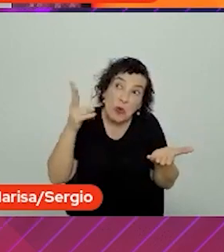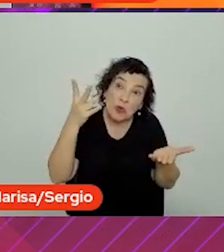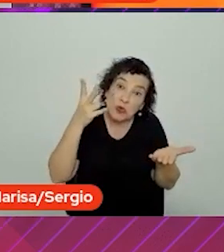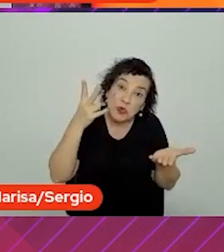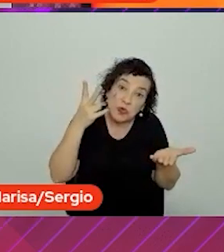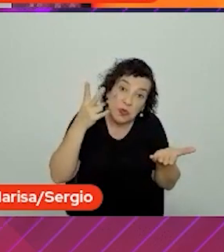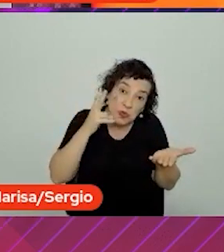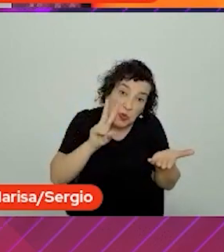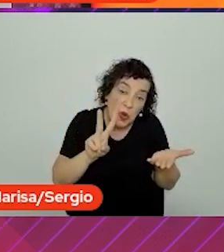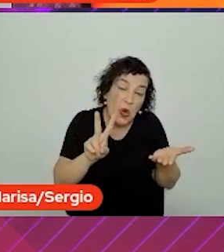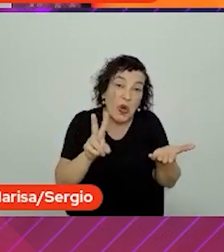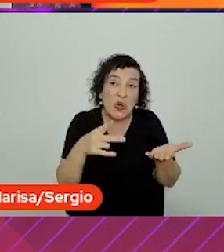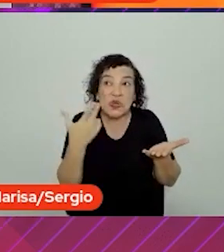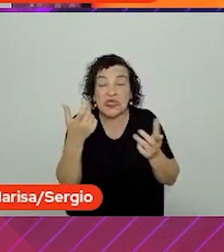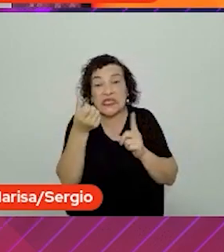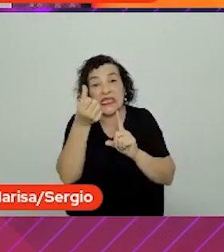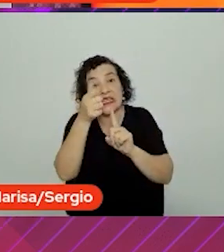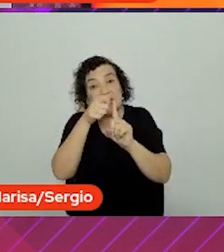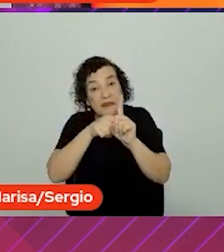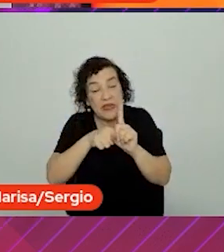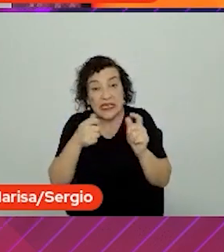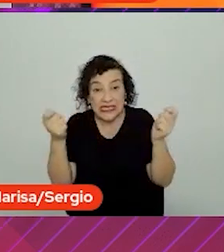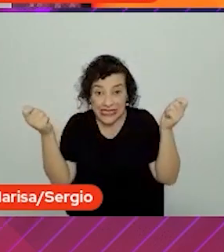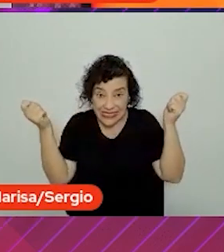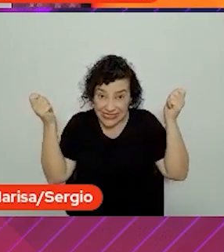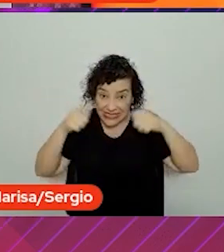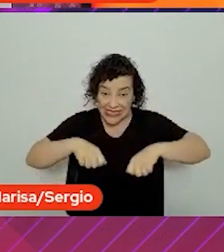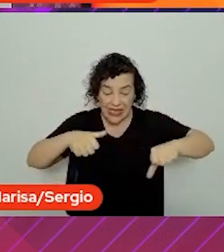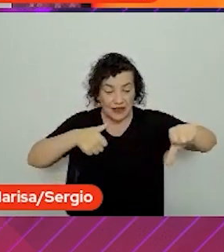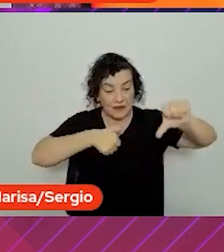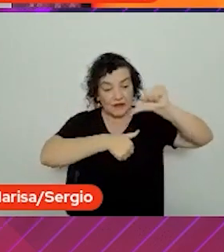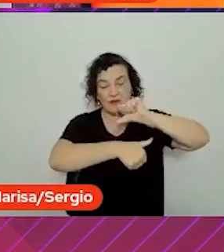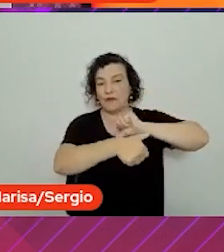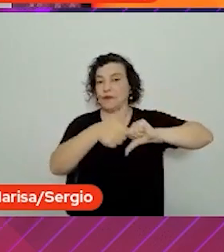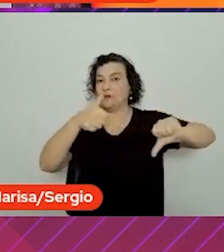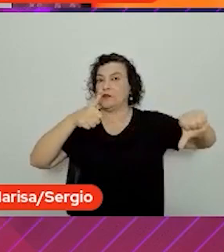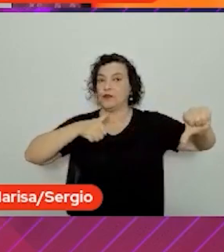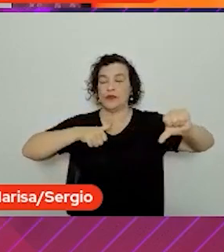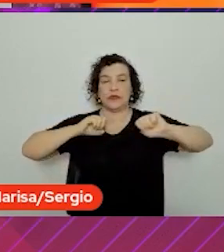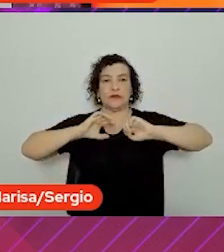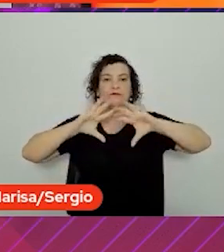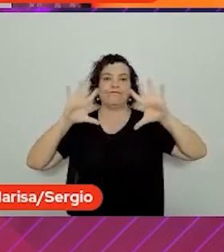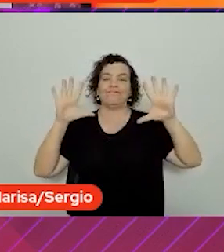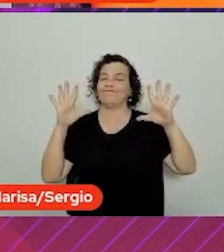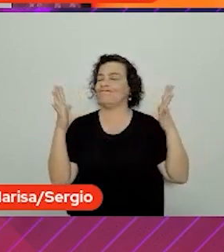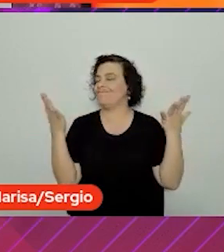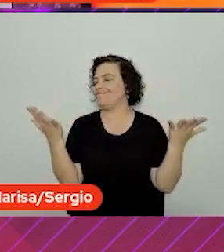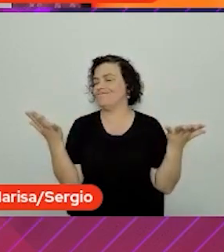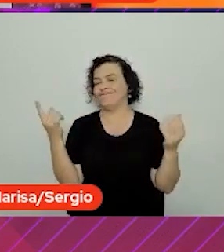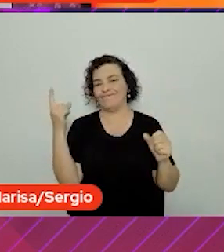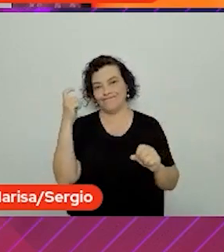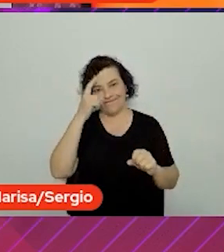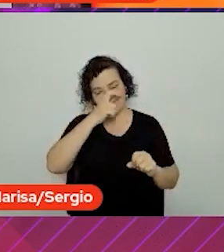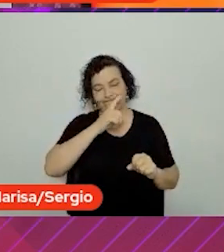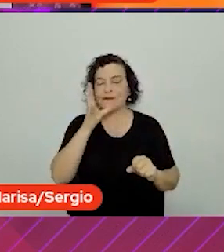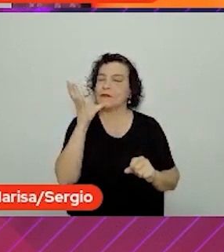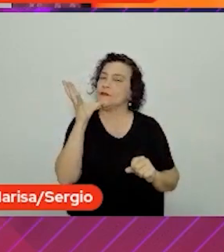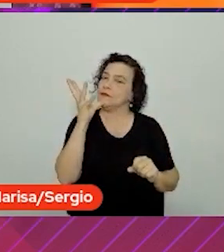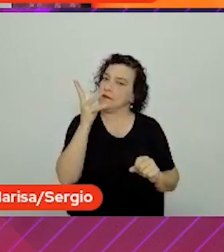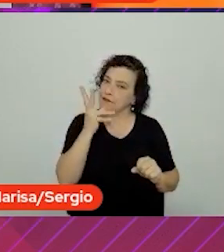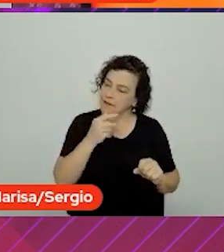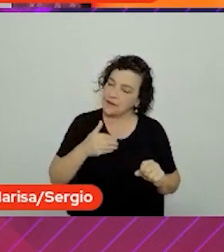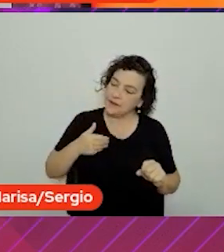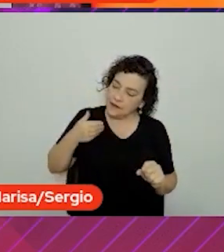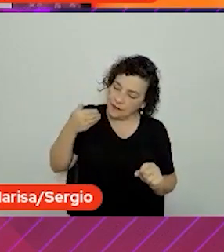meses, vai conseguir fazer com que ela se torne disruptiva e mude da água para o vinho. É um processo que tem